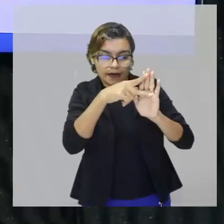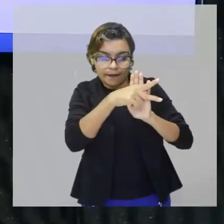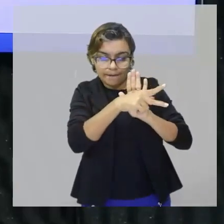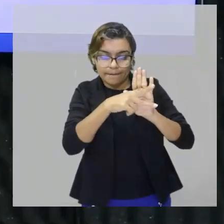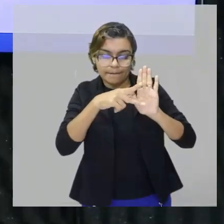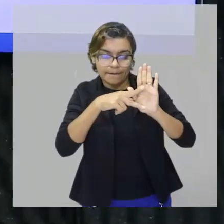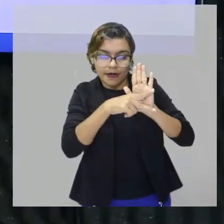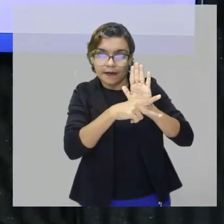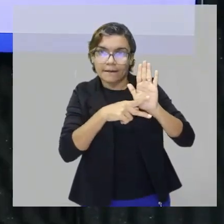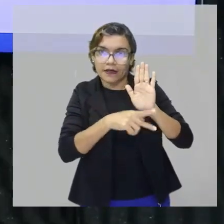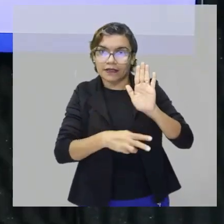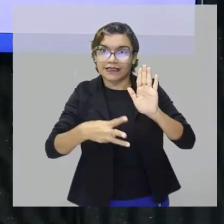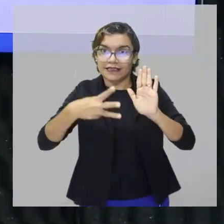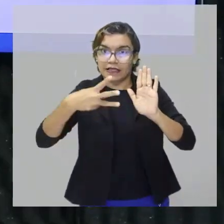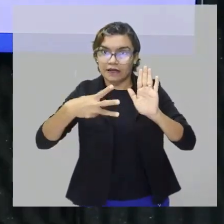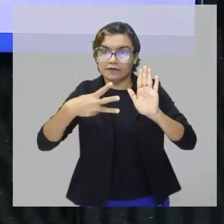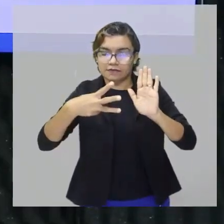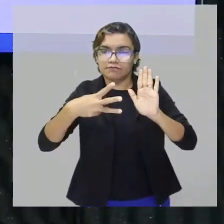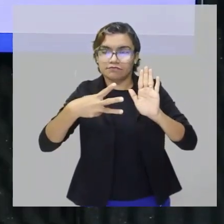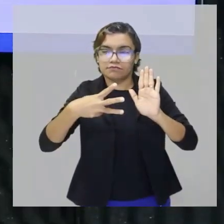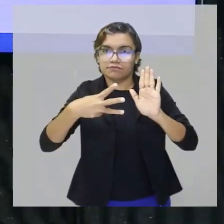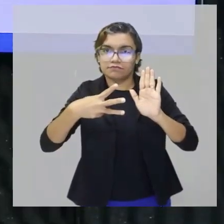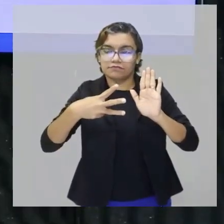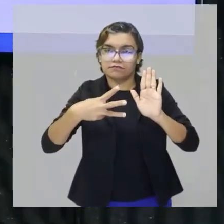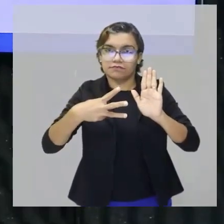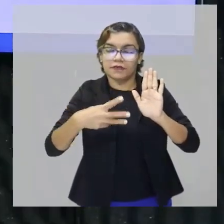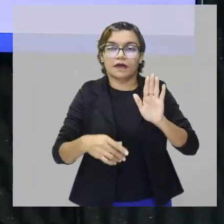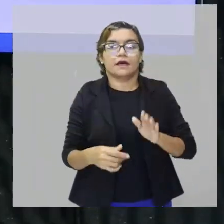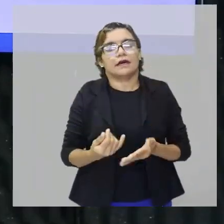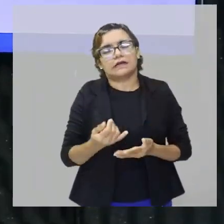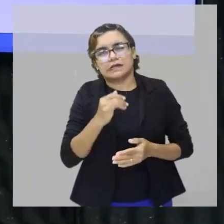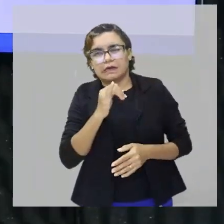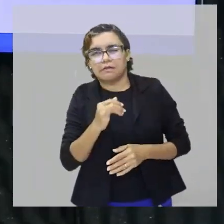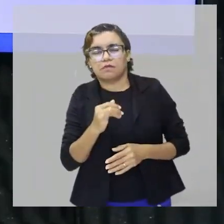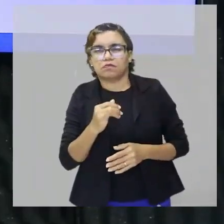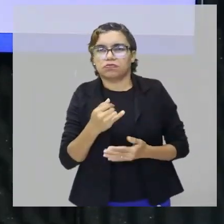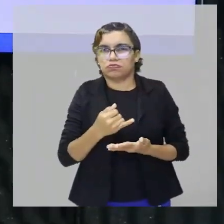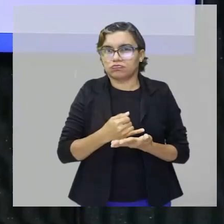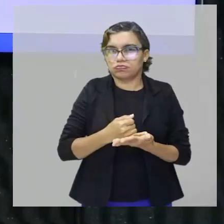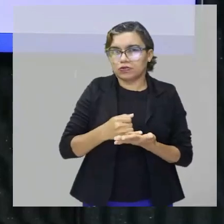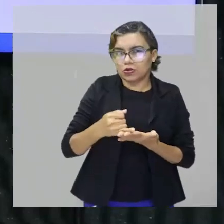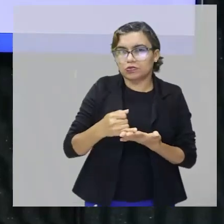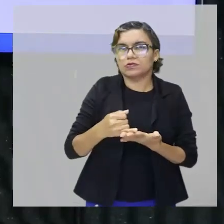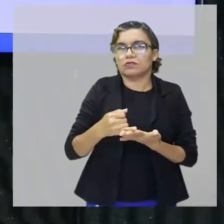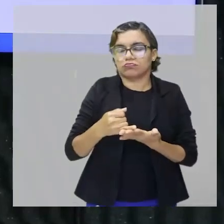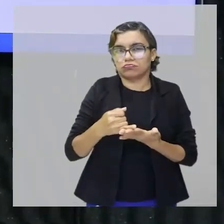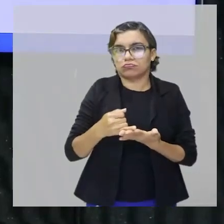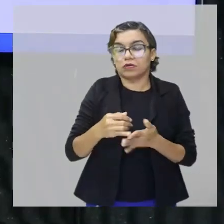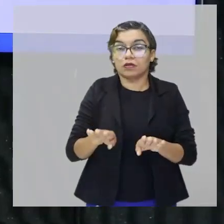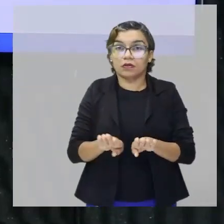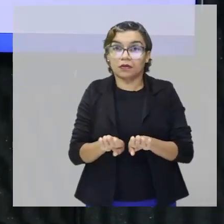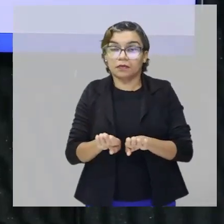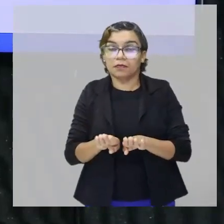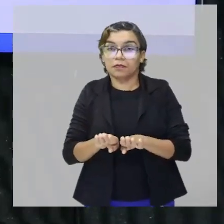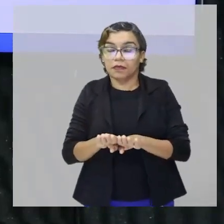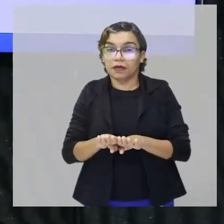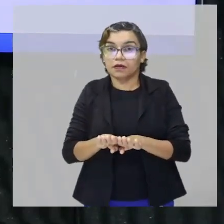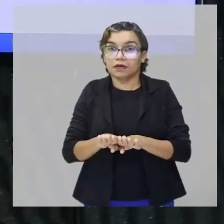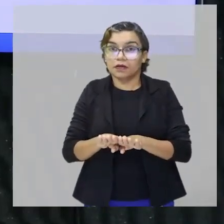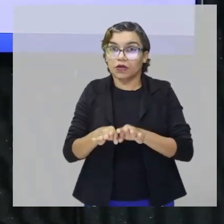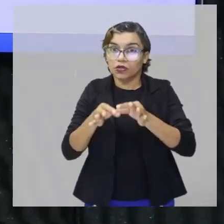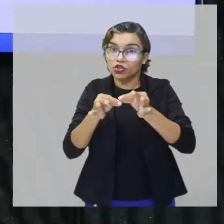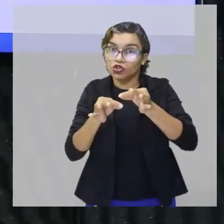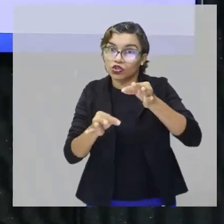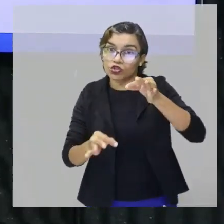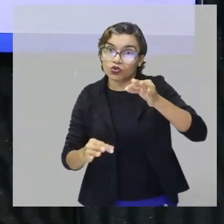um parágrafo para a introdução, 2 parágrafos ou 3, né, para o desenvolvimento e 1 parágrafo para a